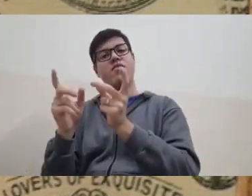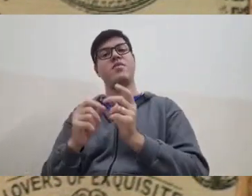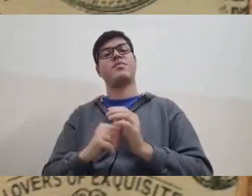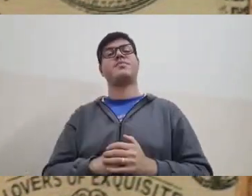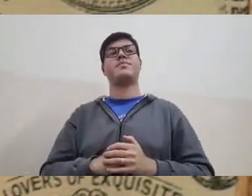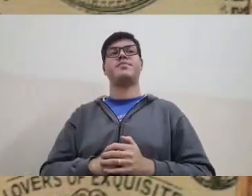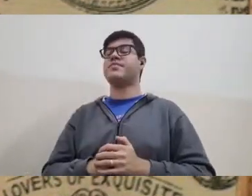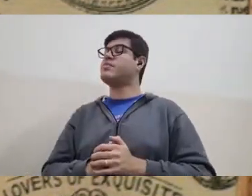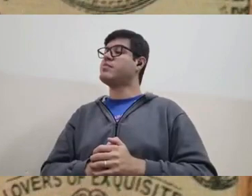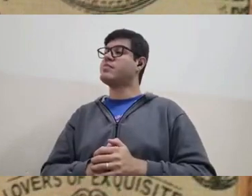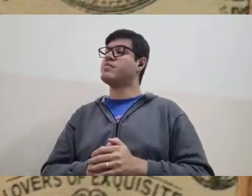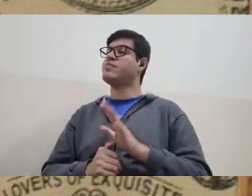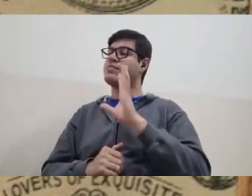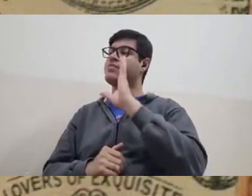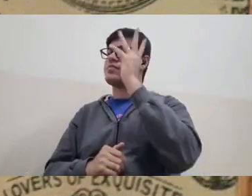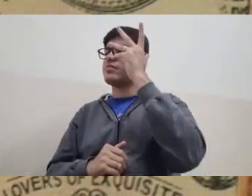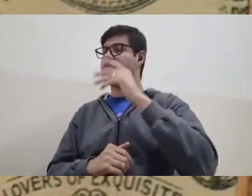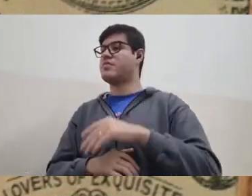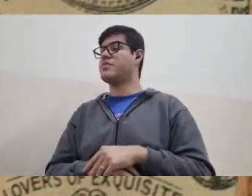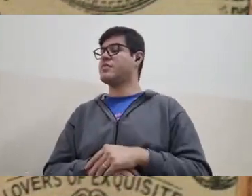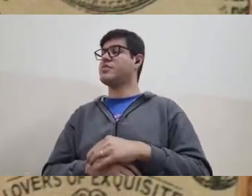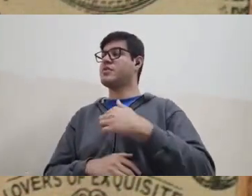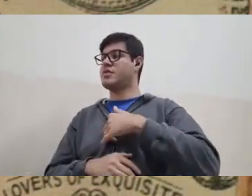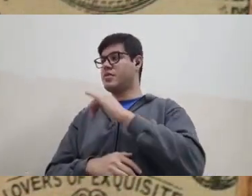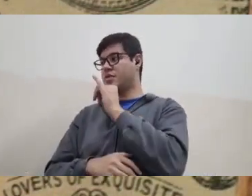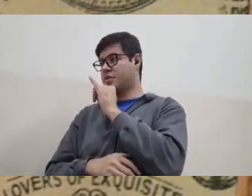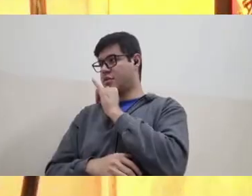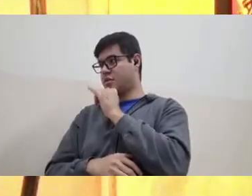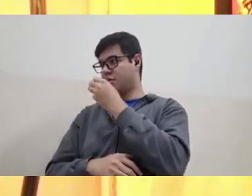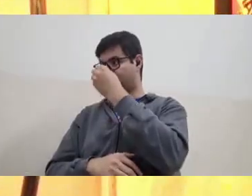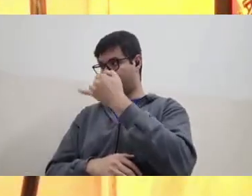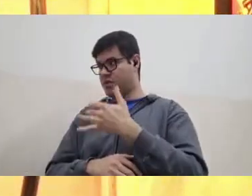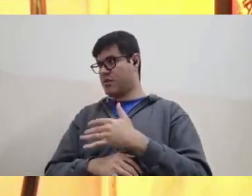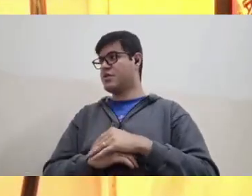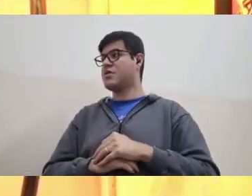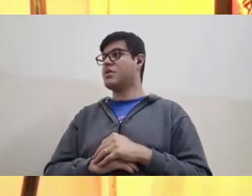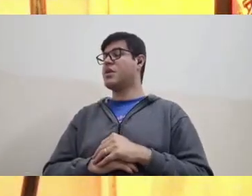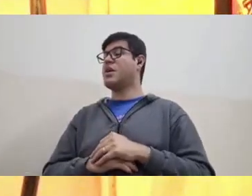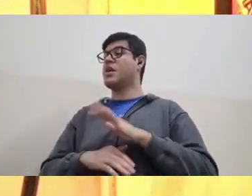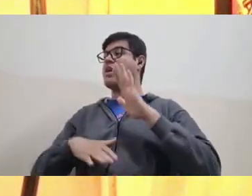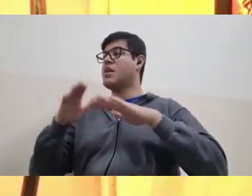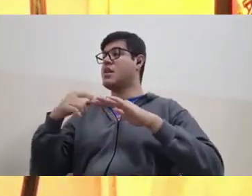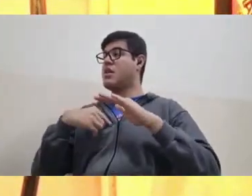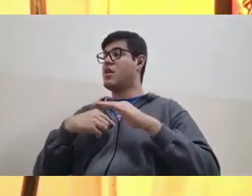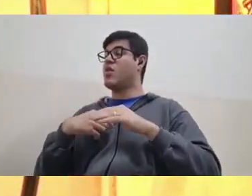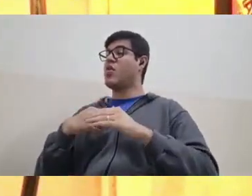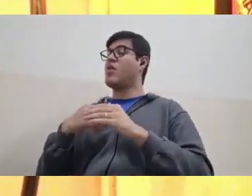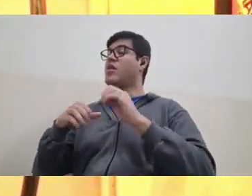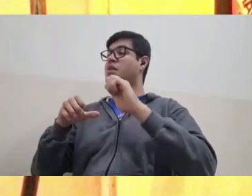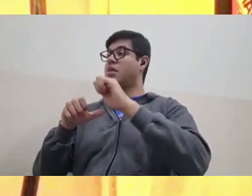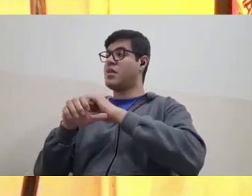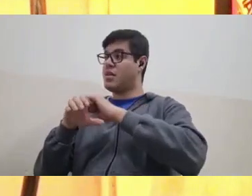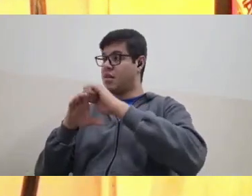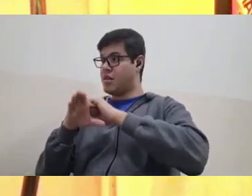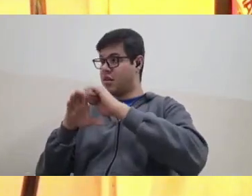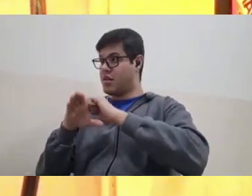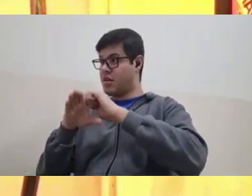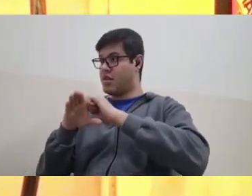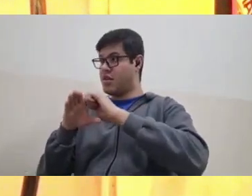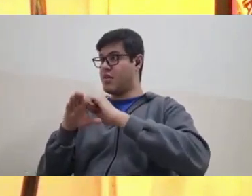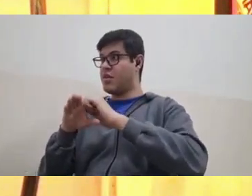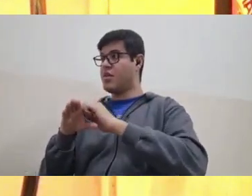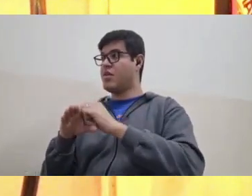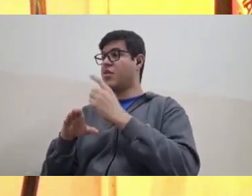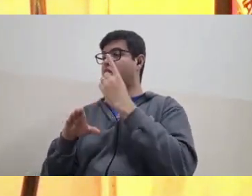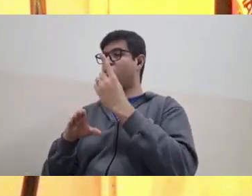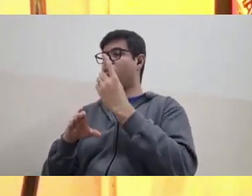que acontece Lu eu falava tô dando o meu exemplo quando eu vou comprar os tênis eu compro dois três pares de tênis